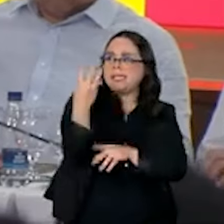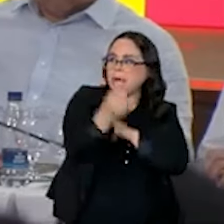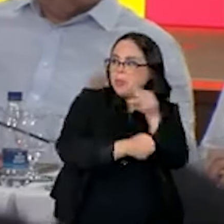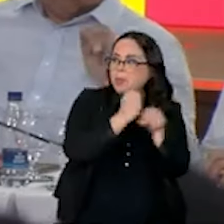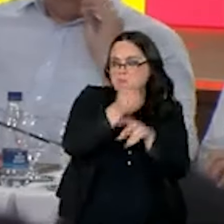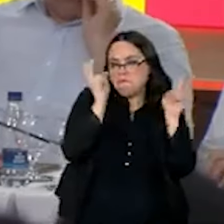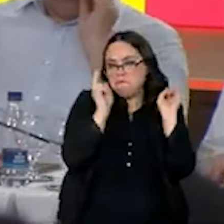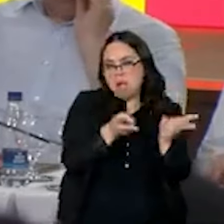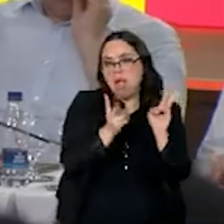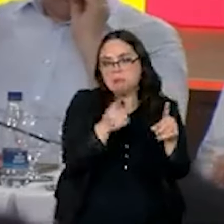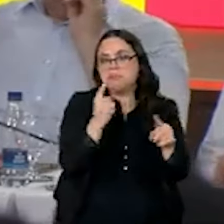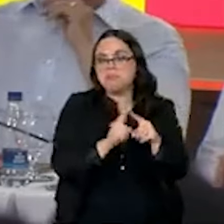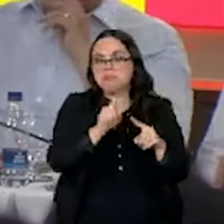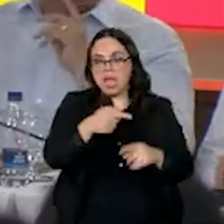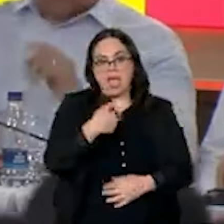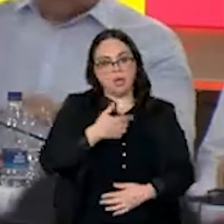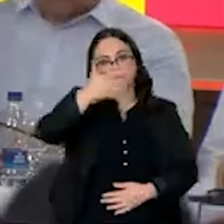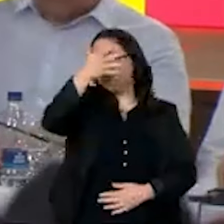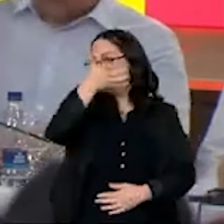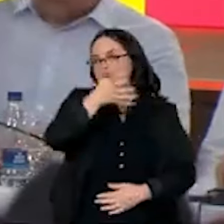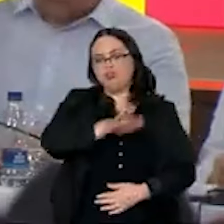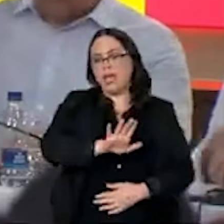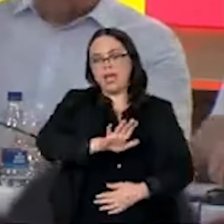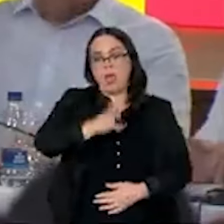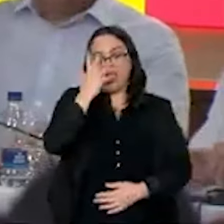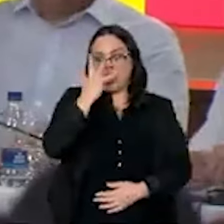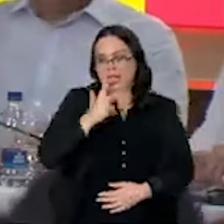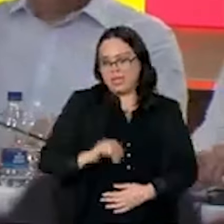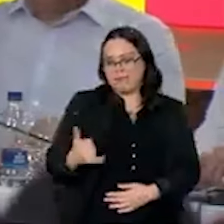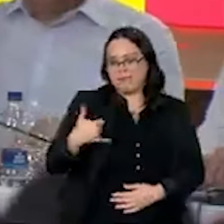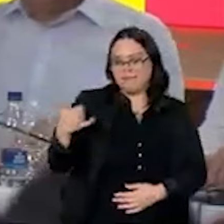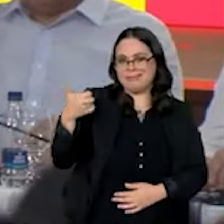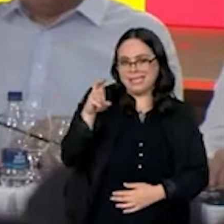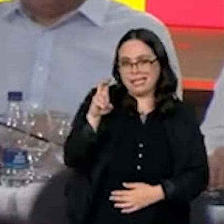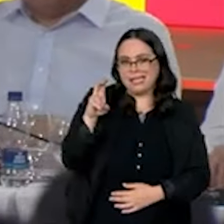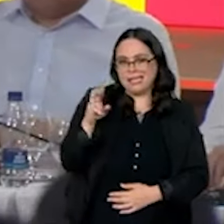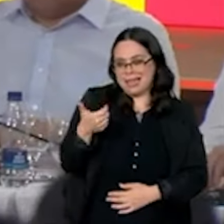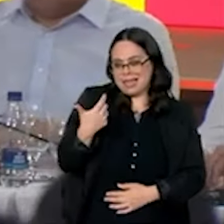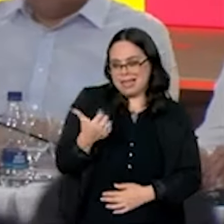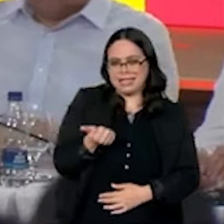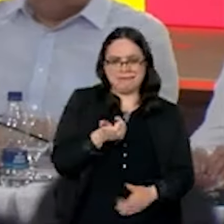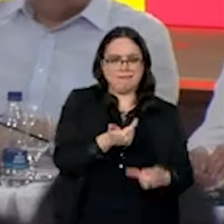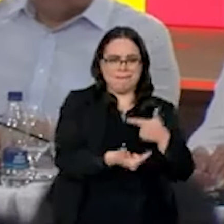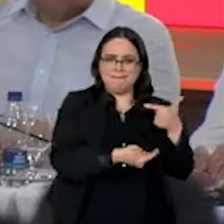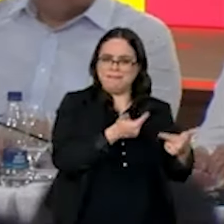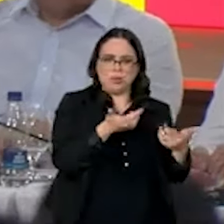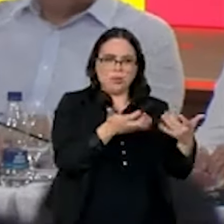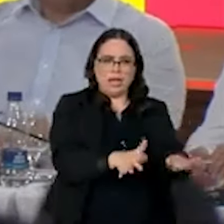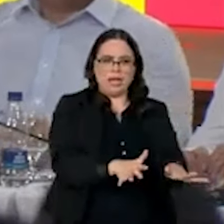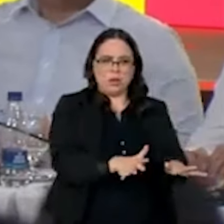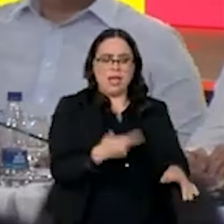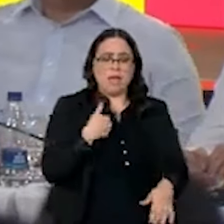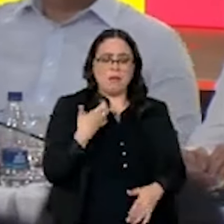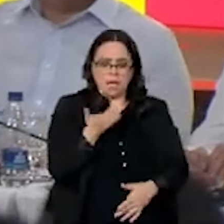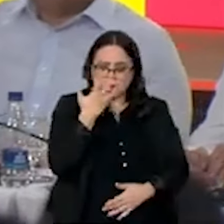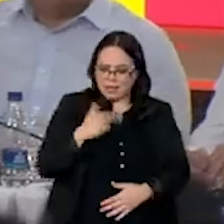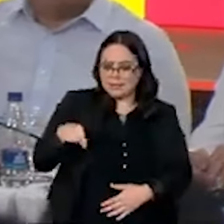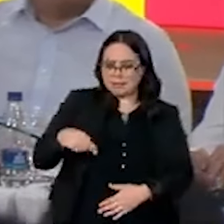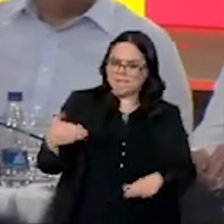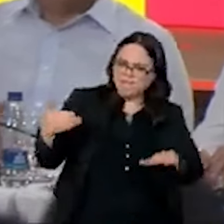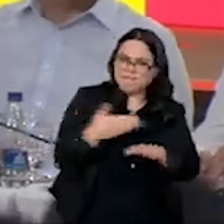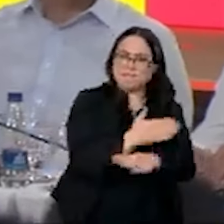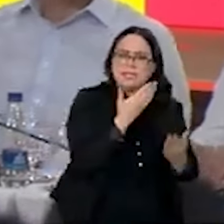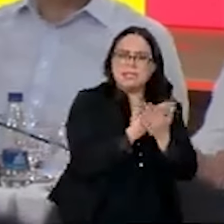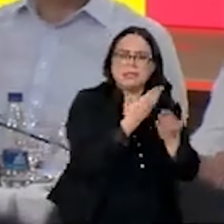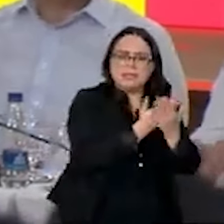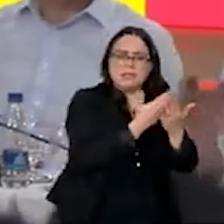coisa, porque eu não quero menino de 15 anos, 16 anos, trabalhando. Eu quero esses meninos estudando